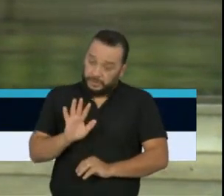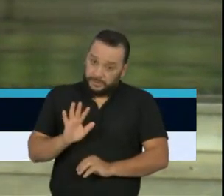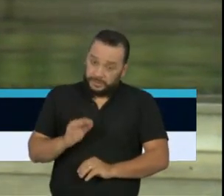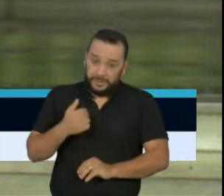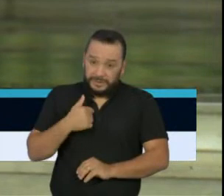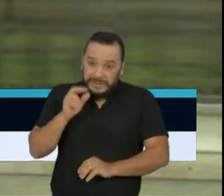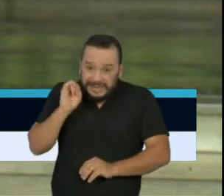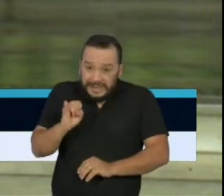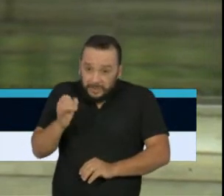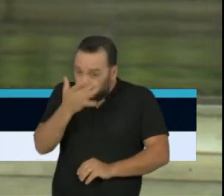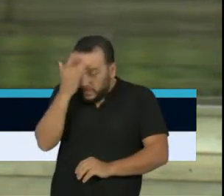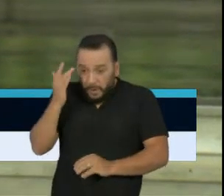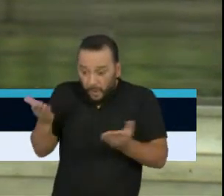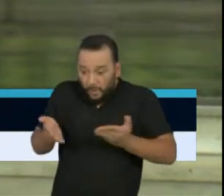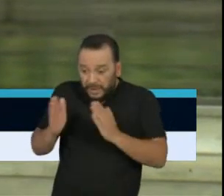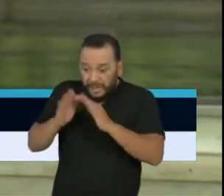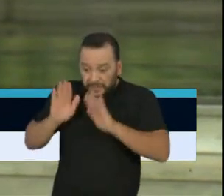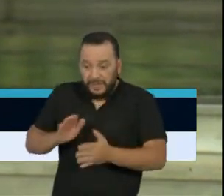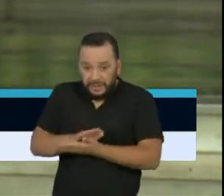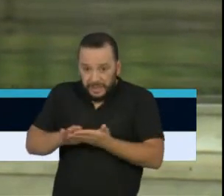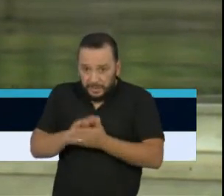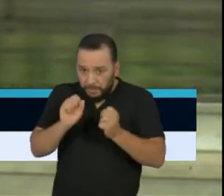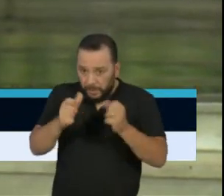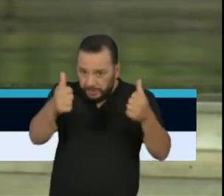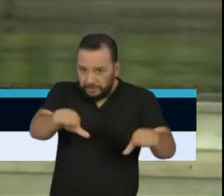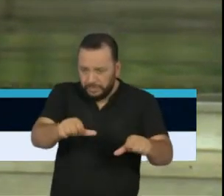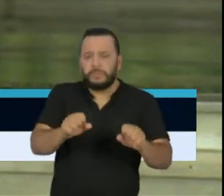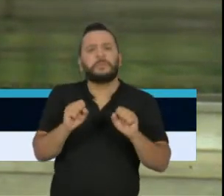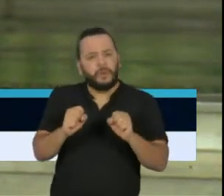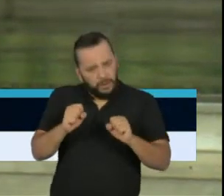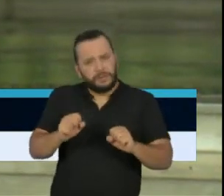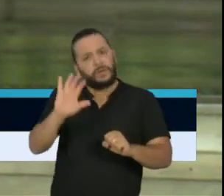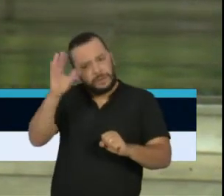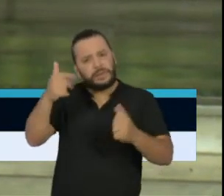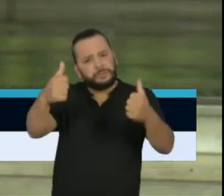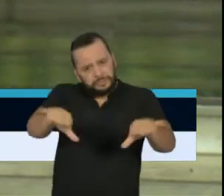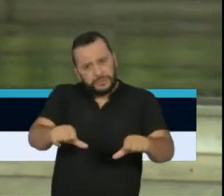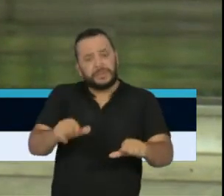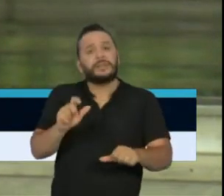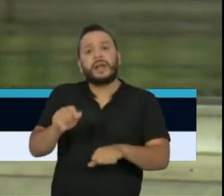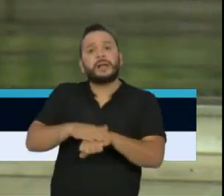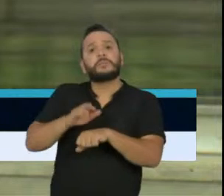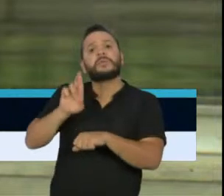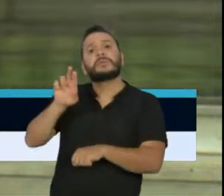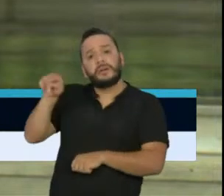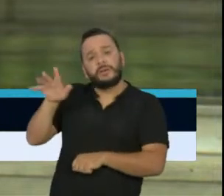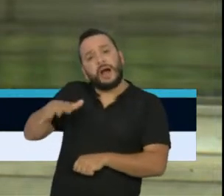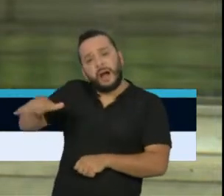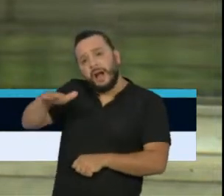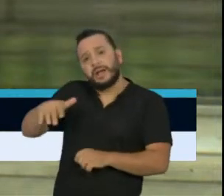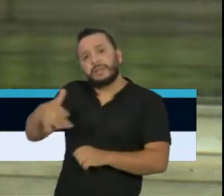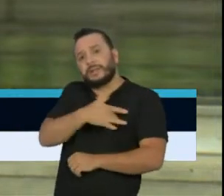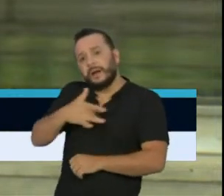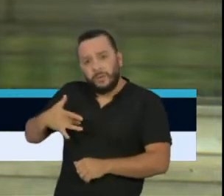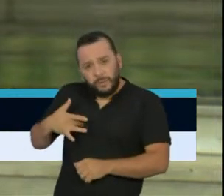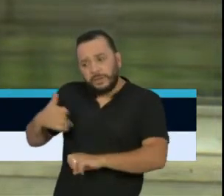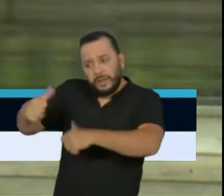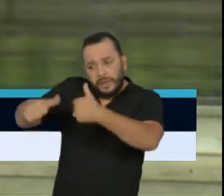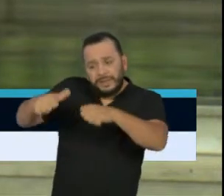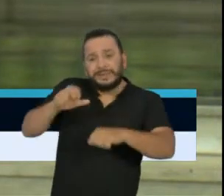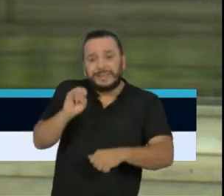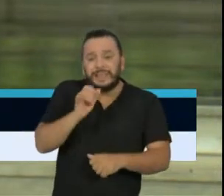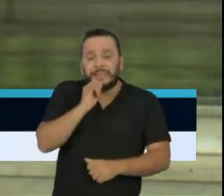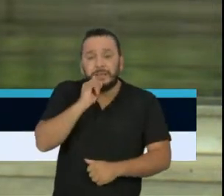sazonal e heterogêneo. Isso poderá ser revisto, e quem faz essa revisão é exatamente a área da saúde e